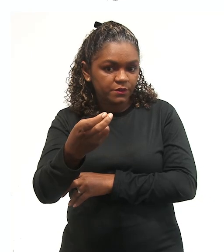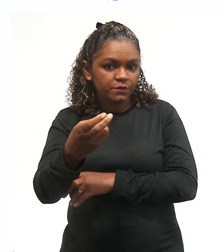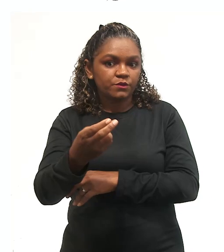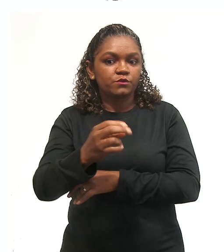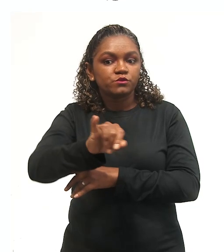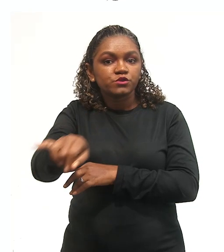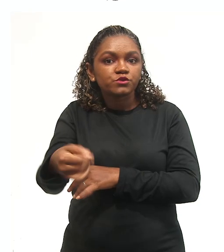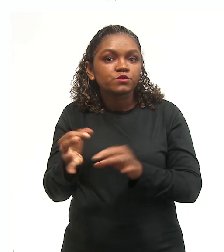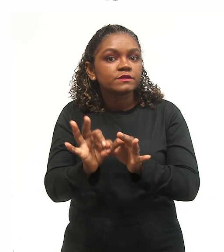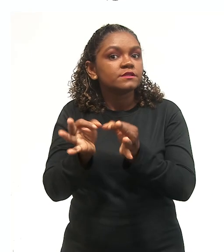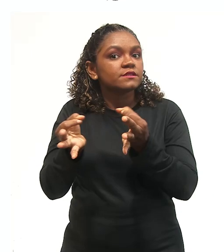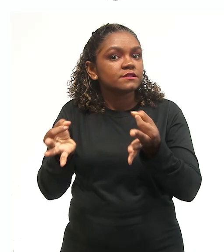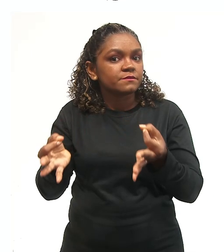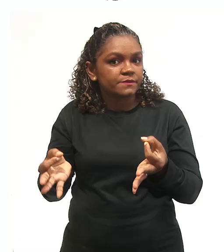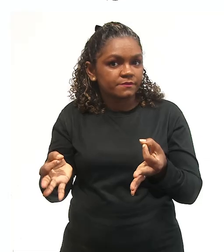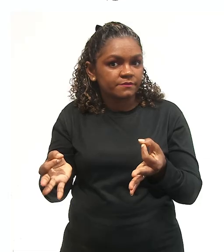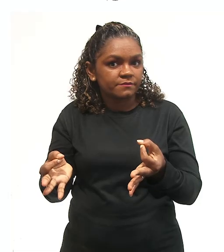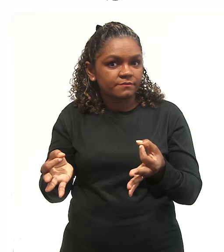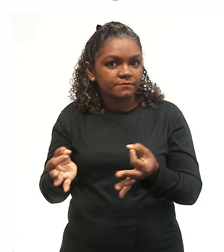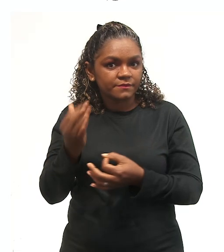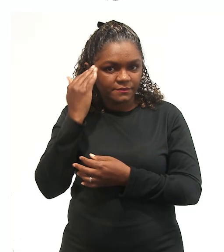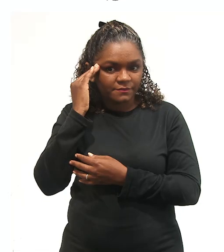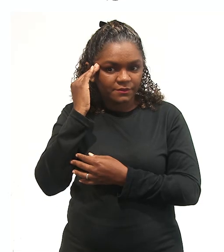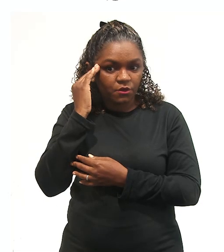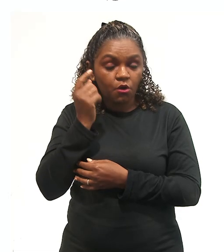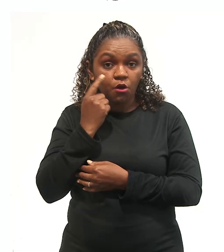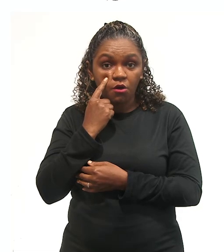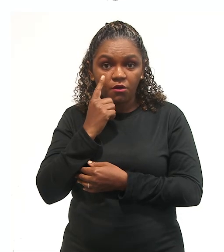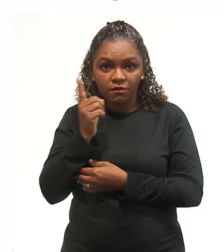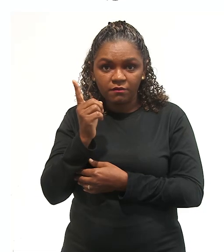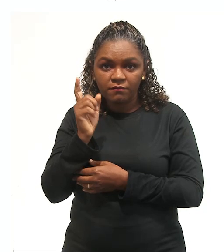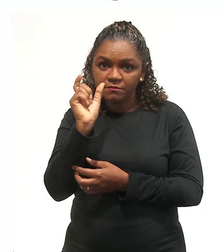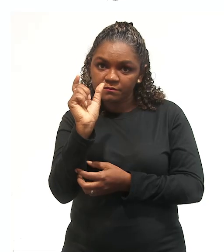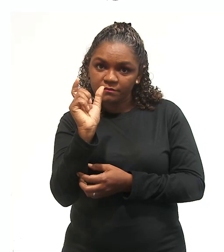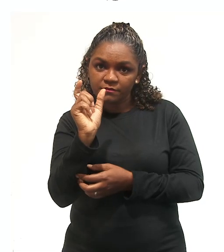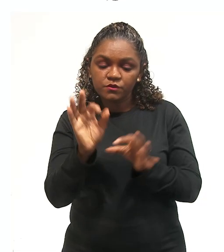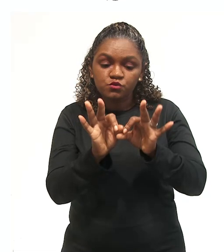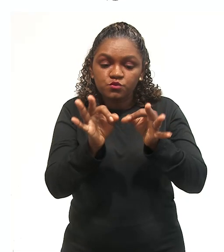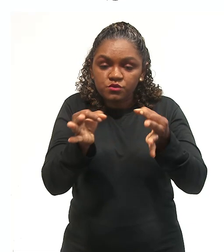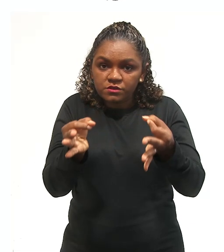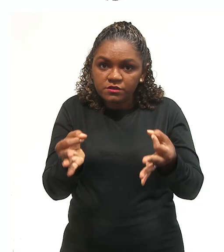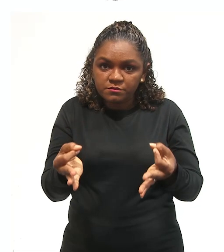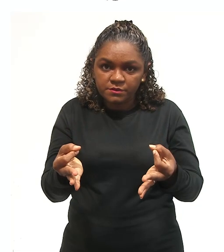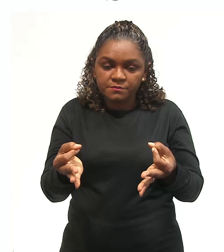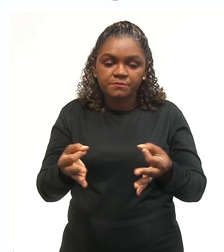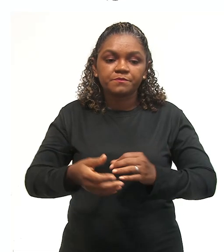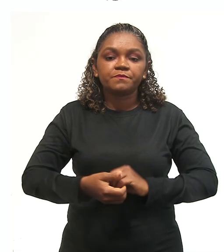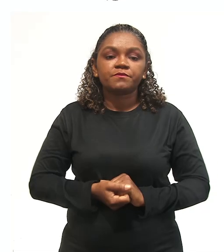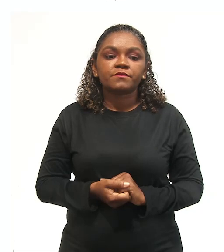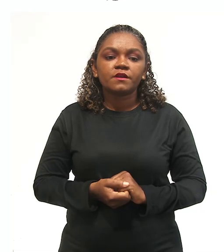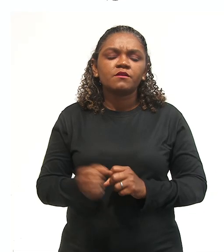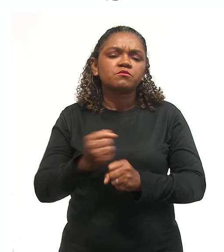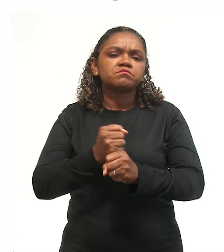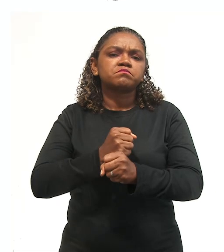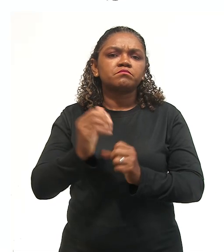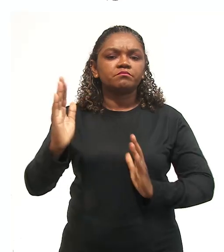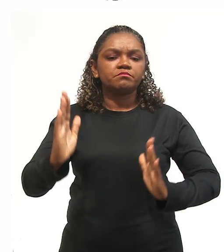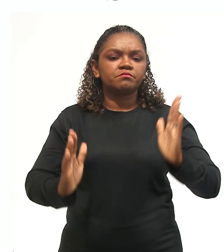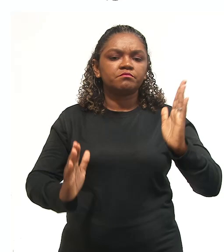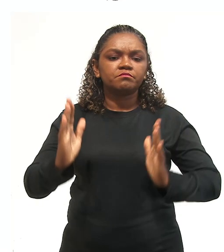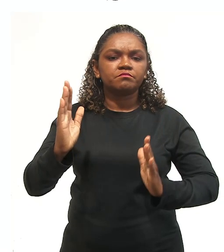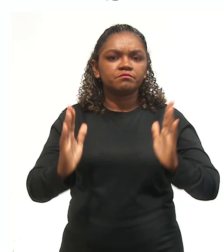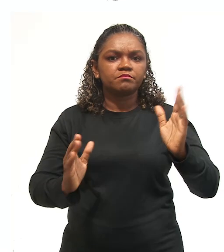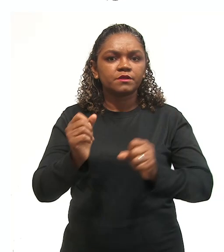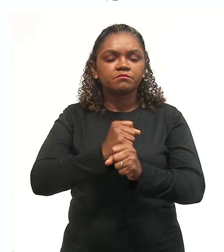aplicado a juros simples, tá? Olha o detalhe aqui na questão, juros simples. E